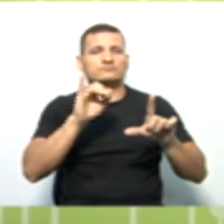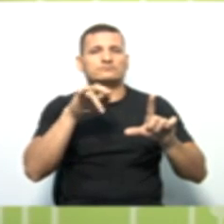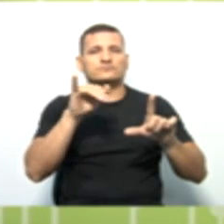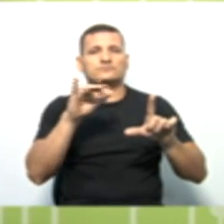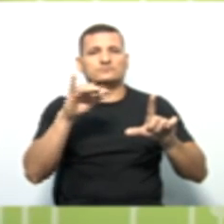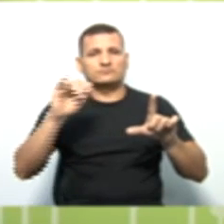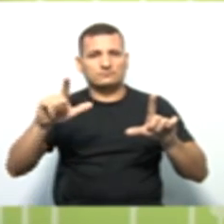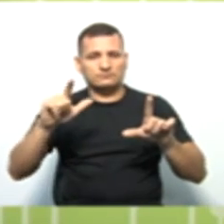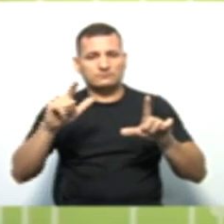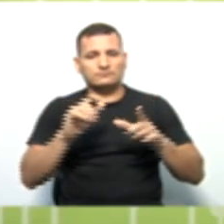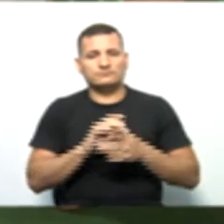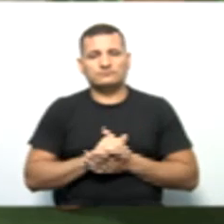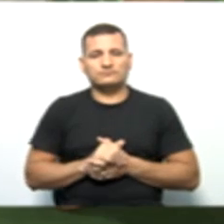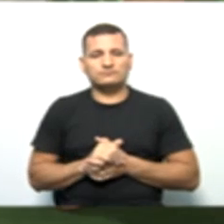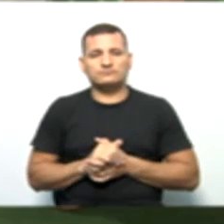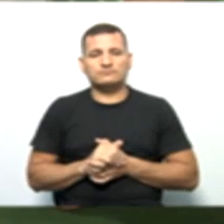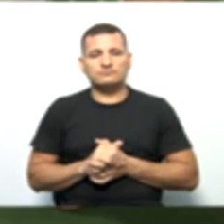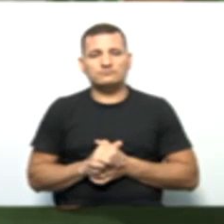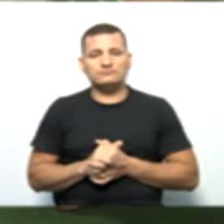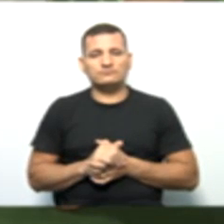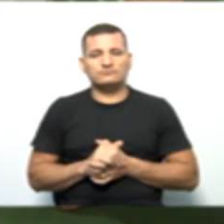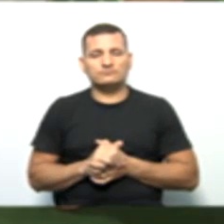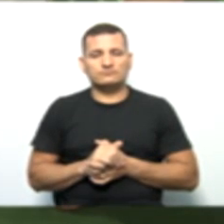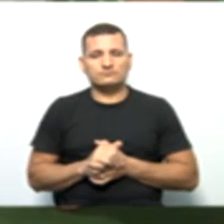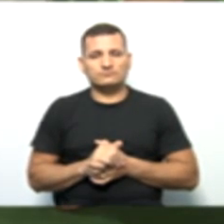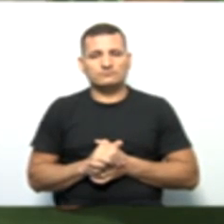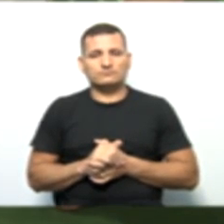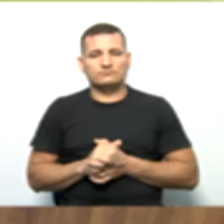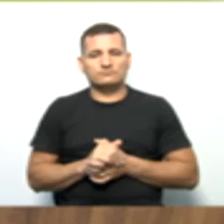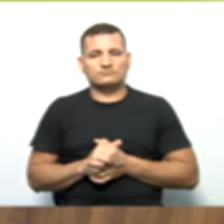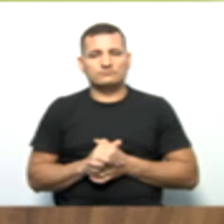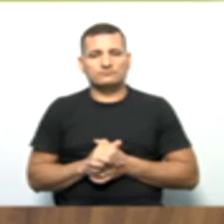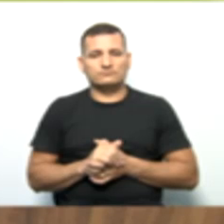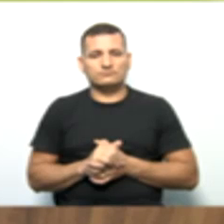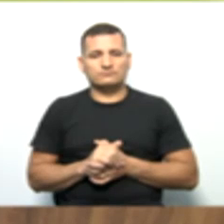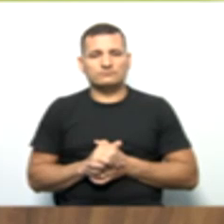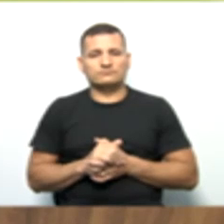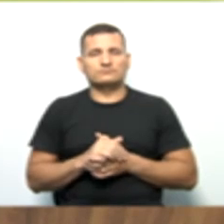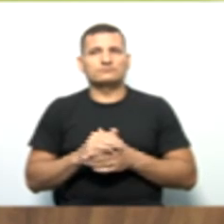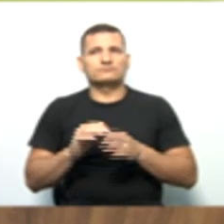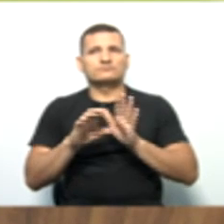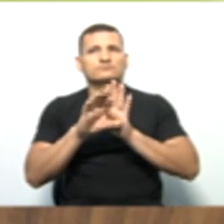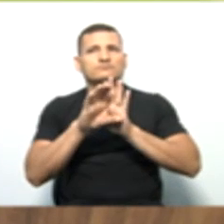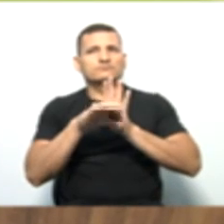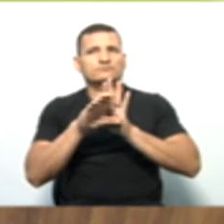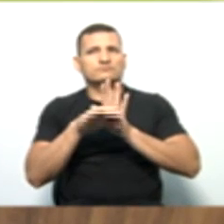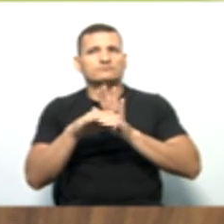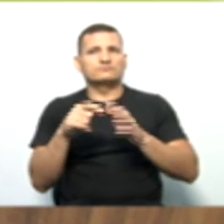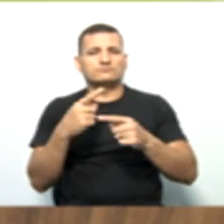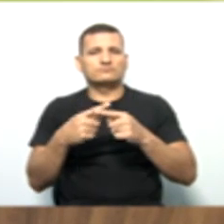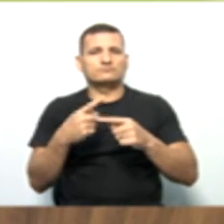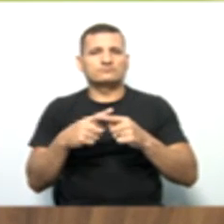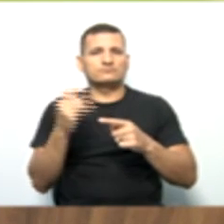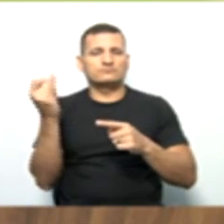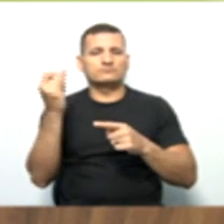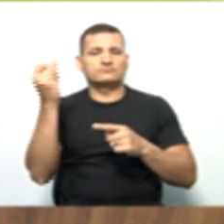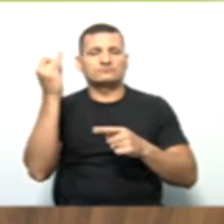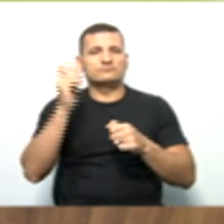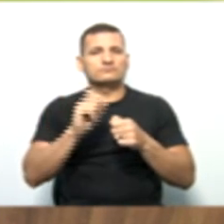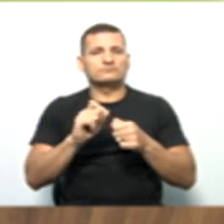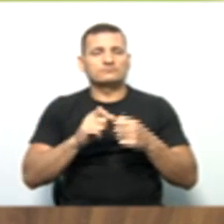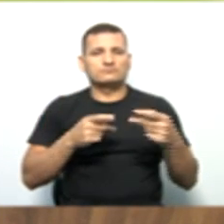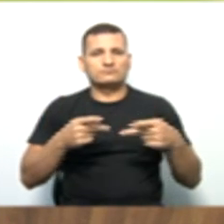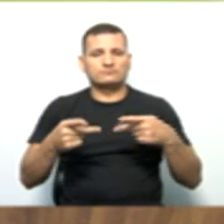inicial. Tá bom? Até mesmo, professor, um conceito, um outro item, por que é importante a gente desenvolver um projeto, é